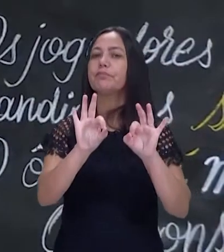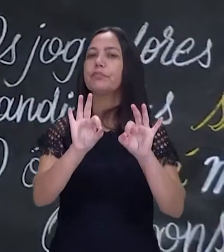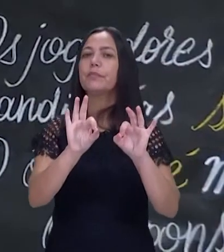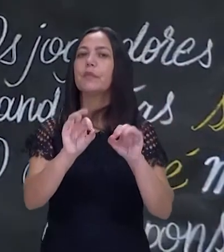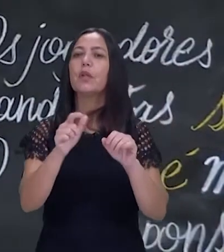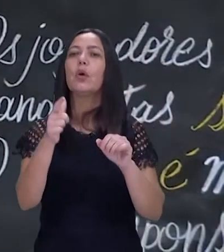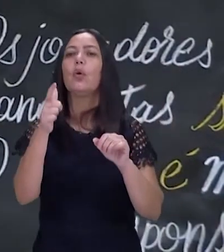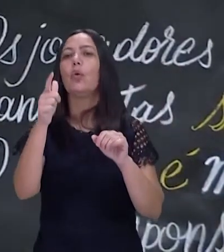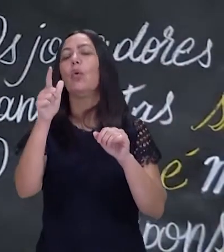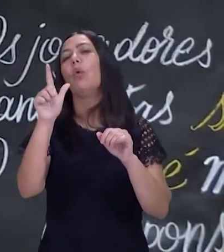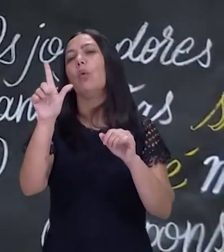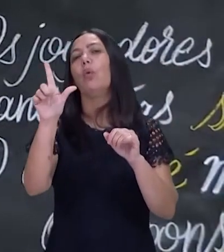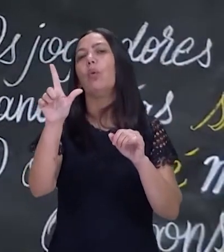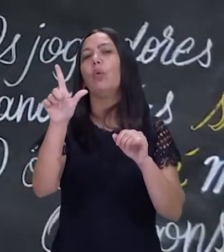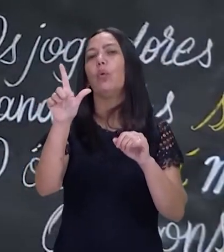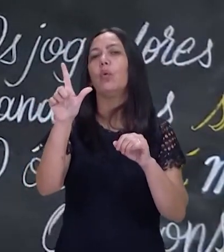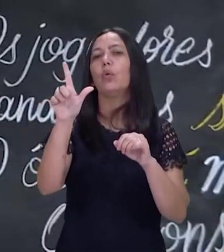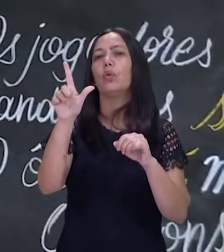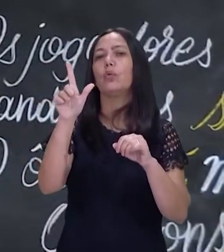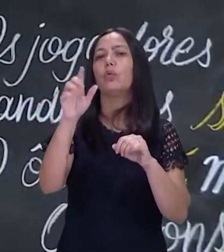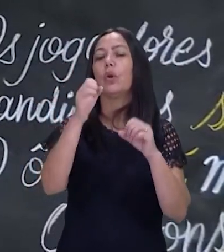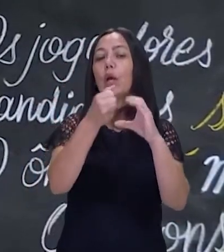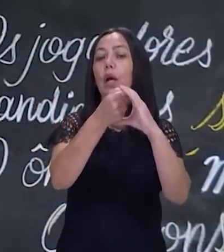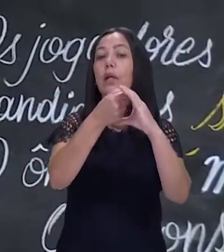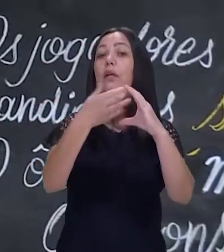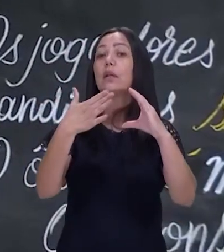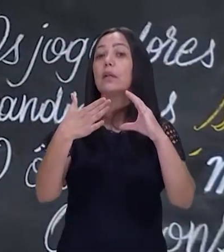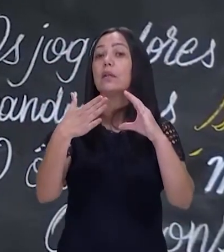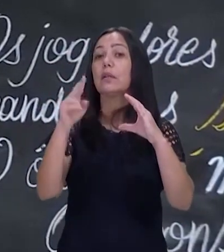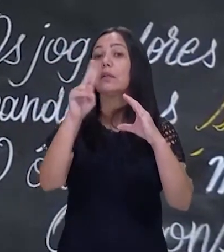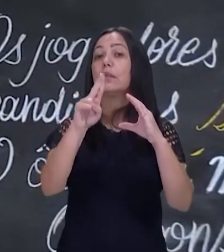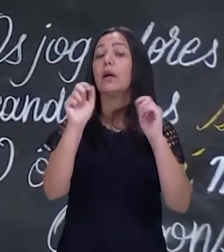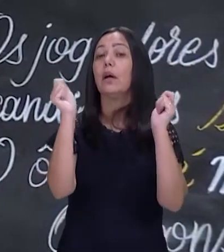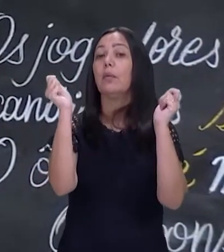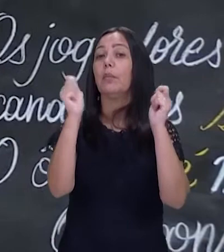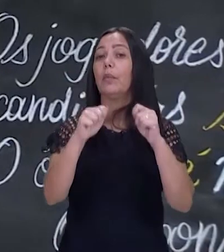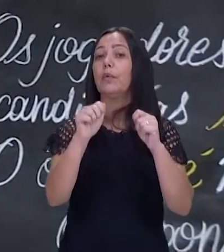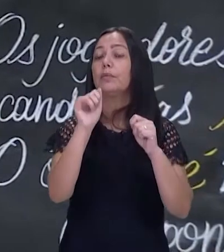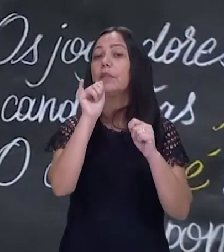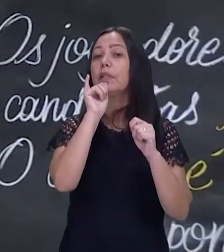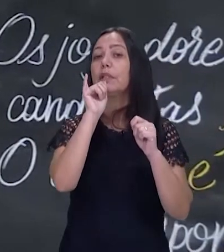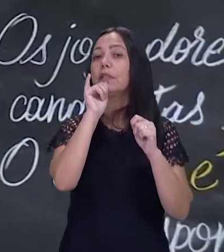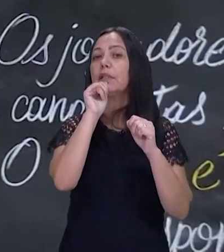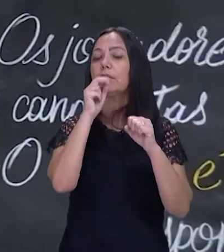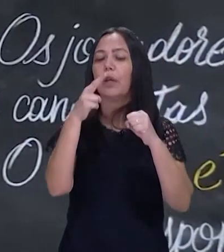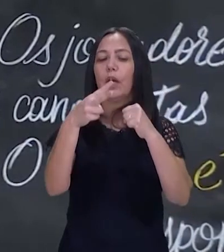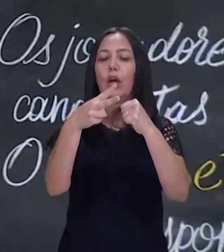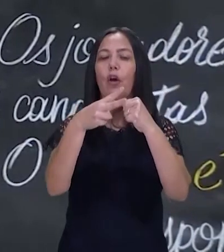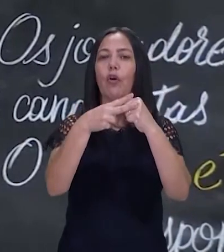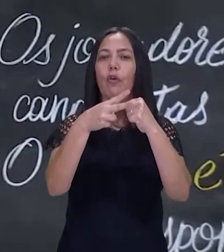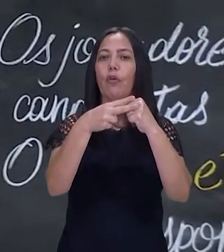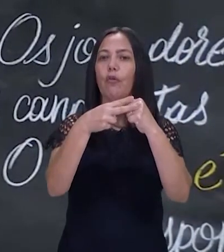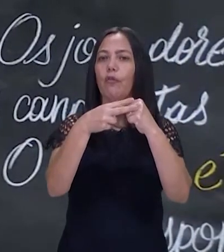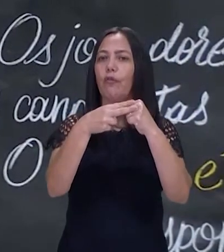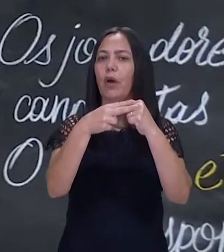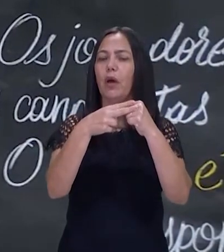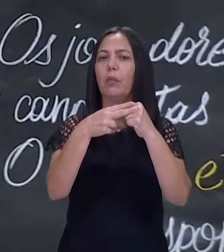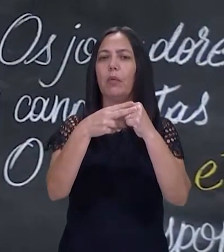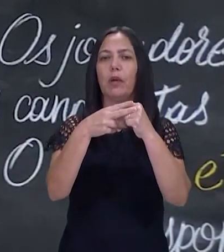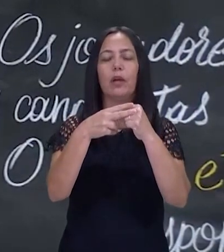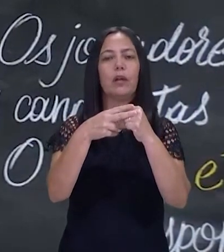outro elemento pode funcionar como predicativo do sujeito. Isso vai acontecer, por exemplo, no caso dos verbos impessoais que não